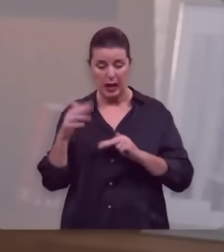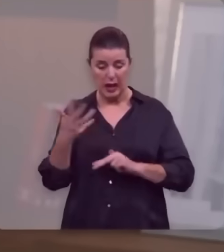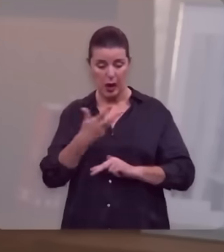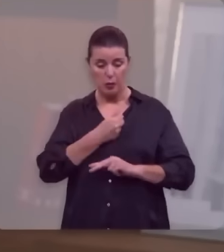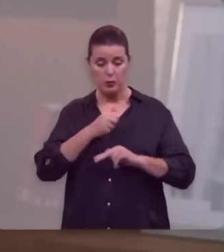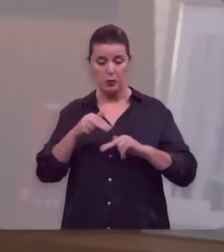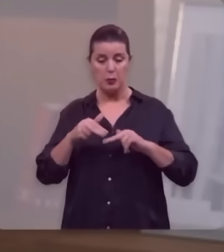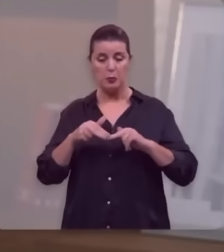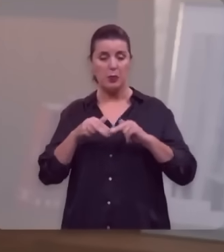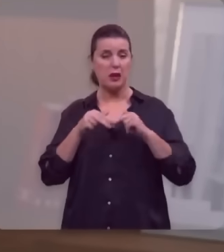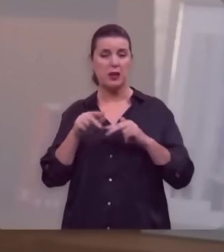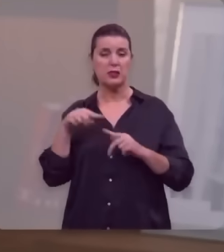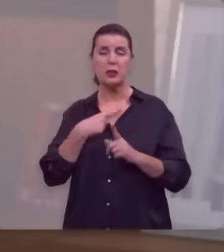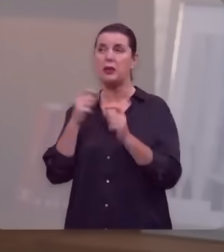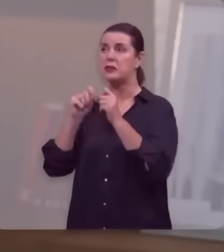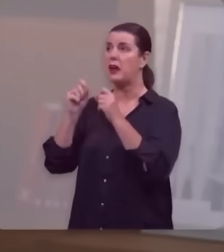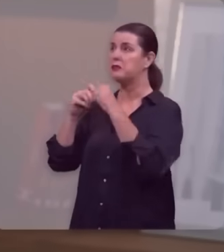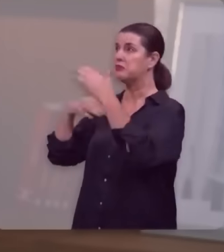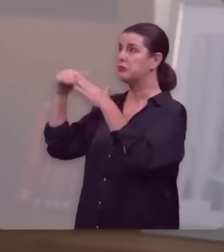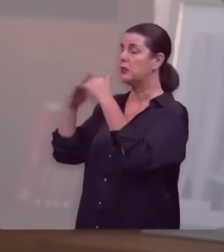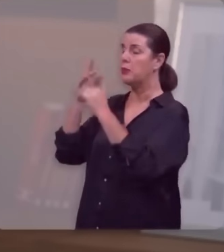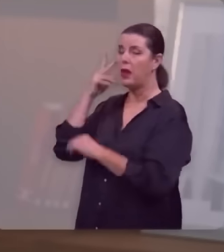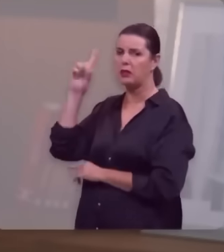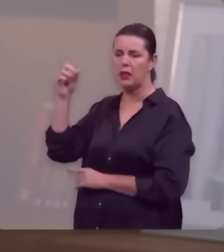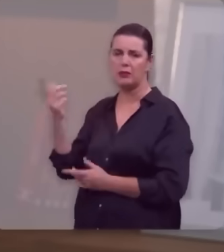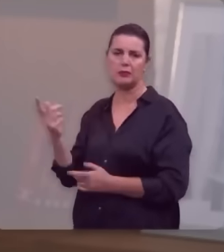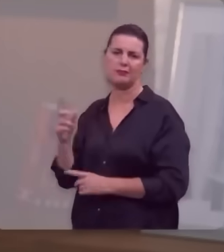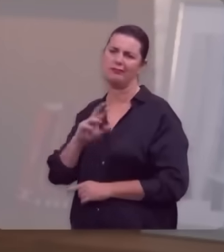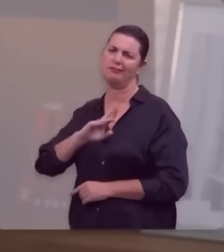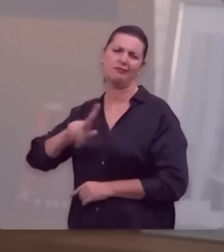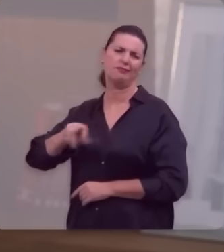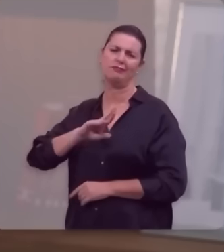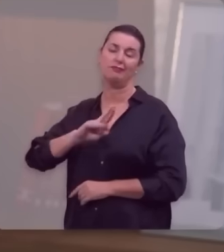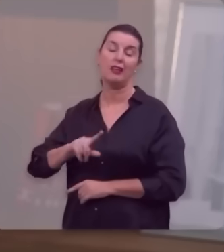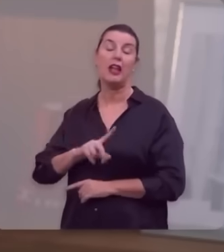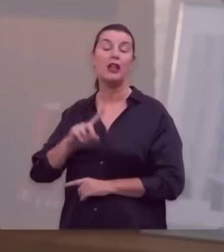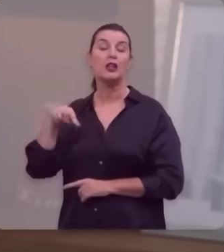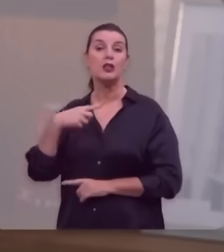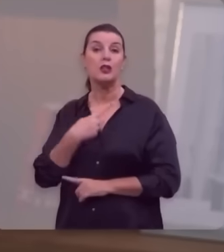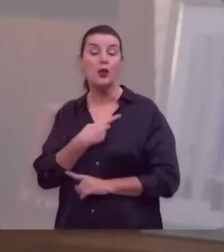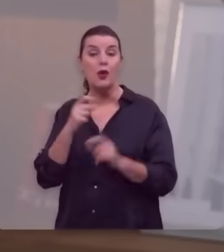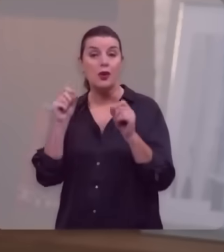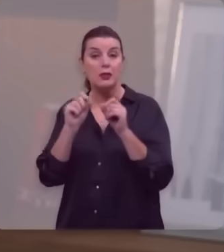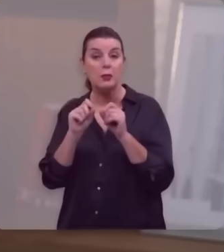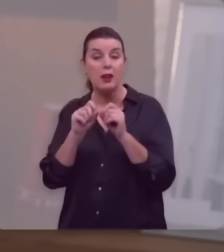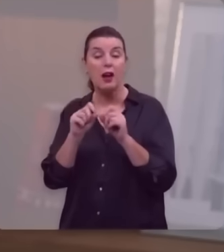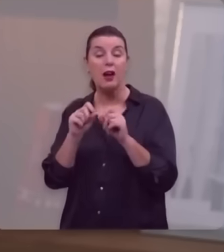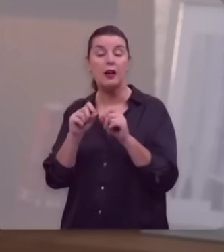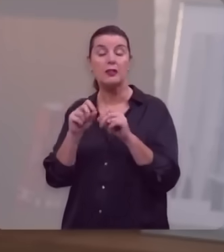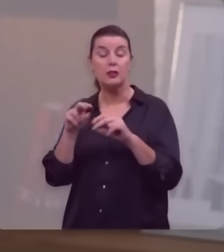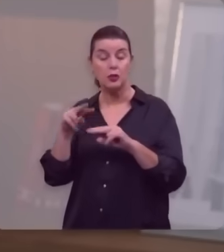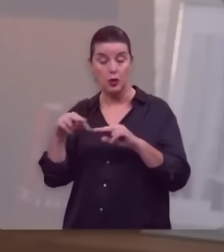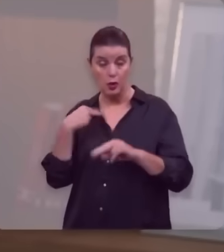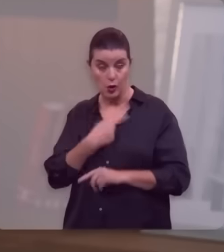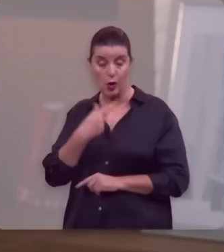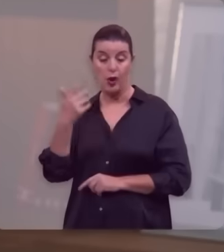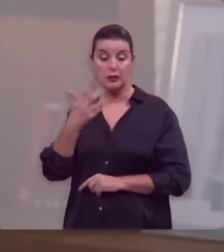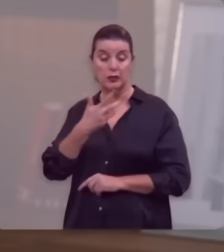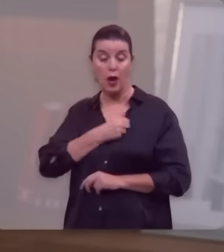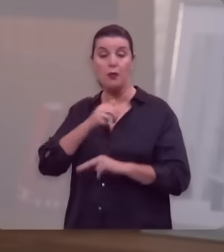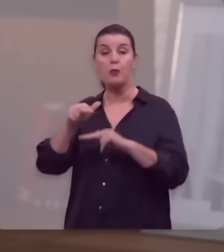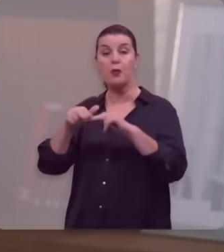fazemos para Deus mas por aquilo que Deus fez por nós em seu